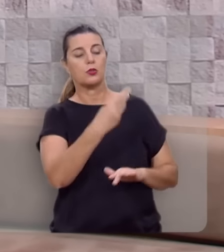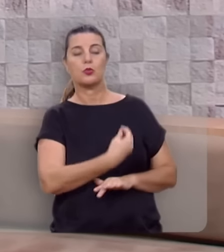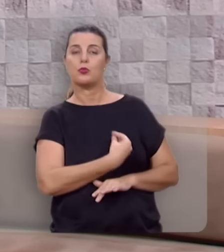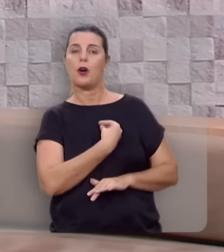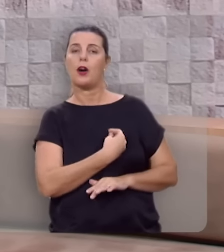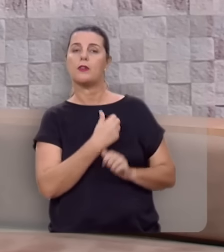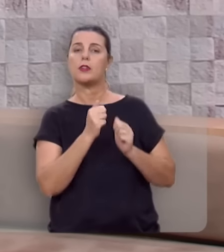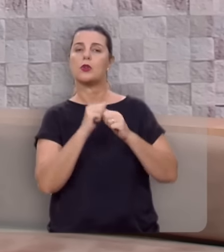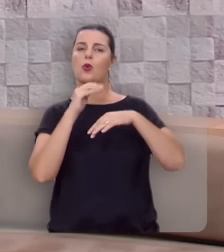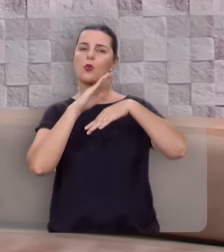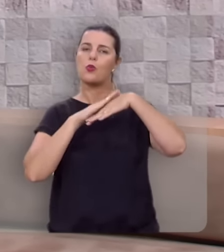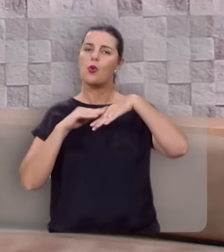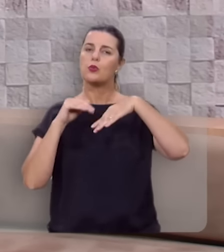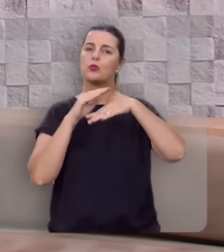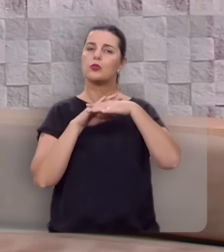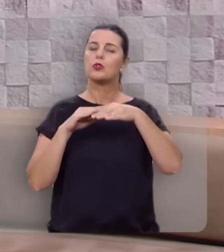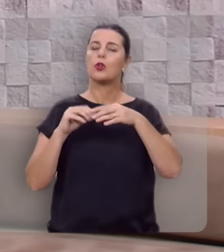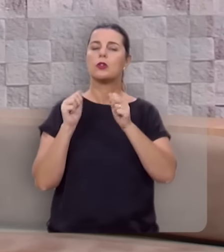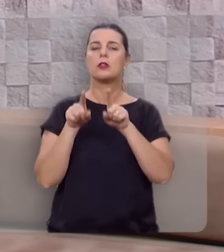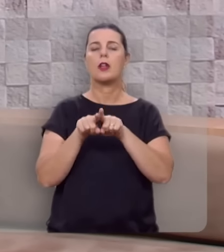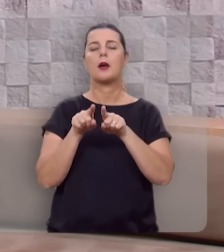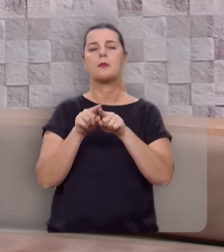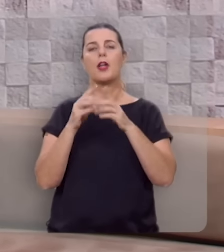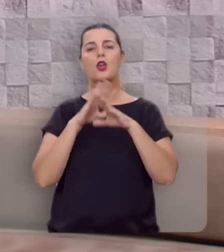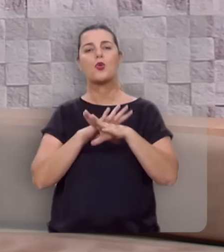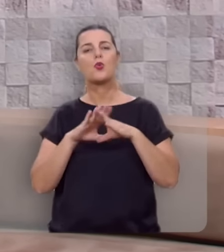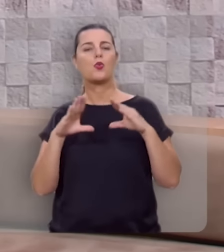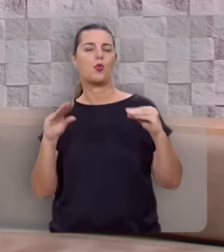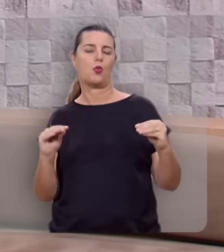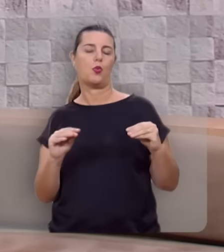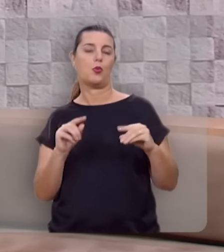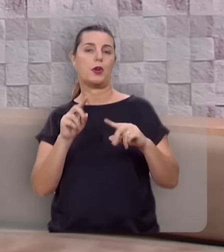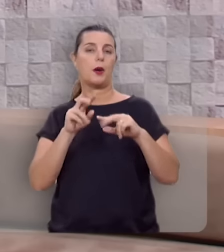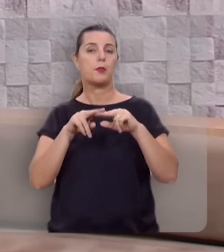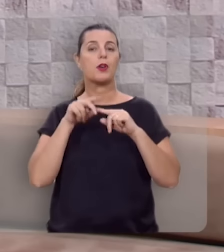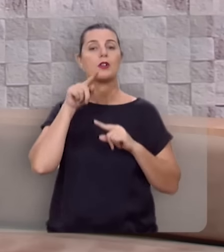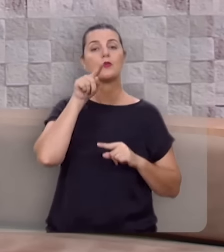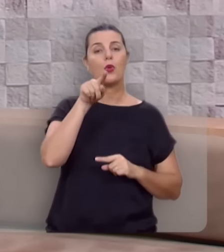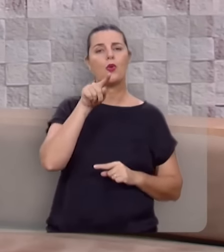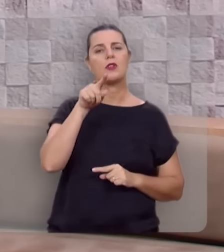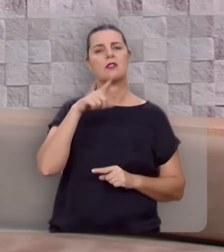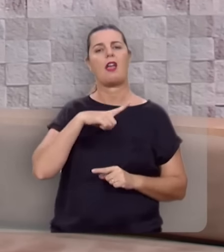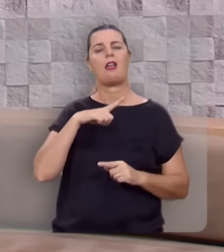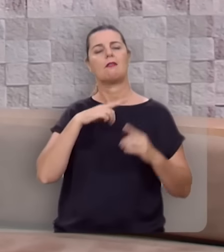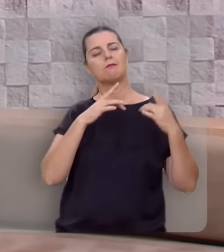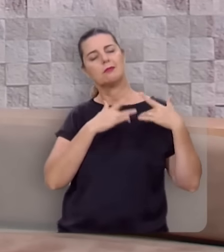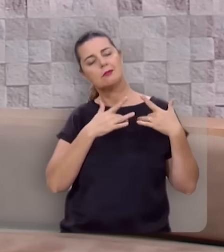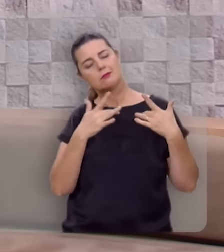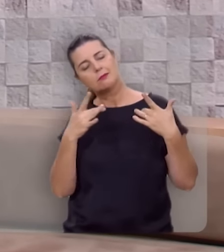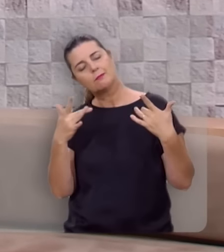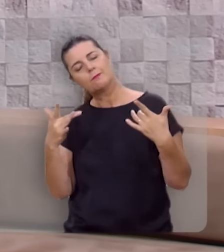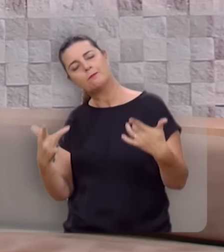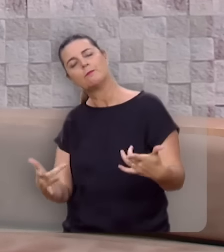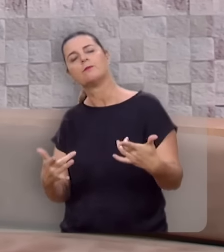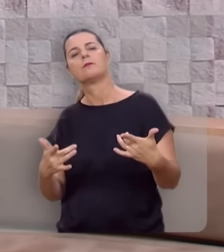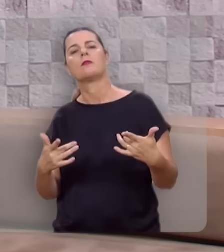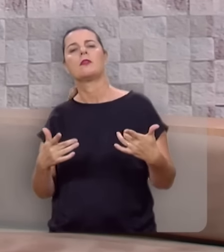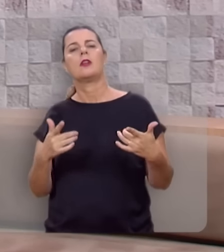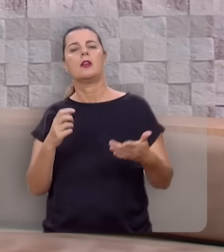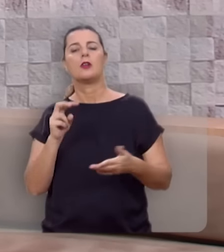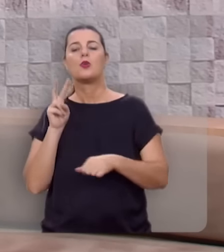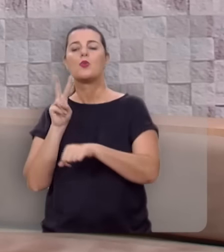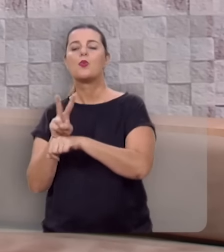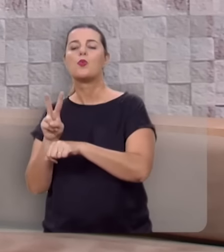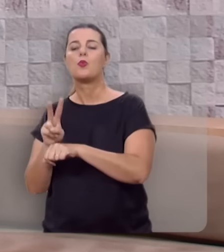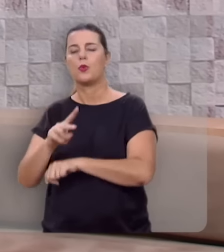a sua vida com consolo e com cura, pelo fato de você ser uma pessoa generosa, uma